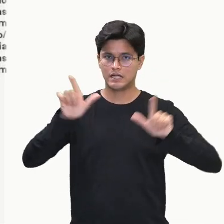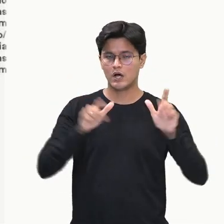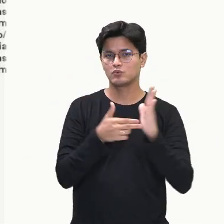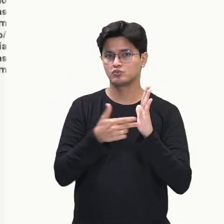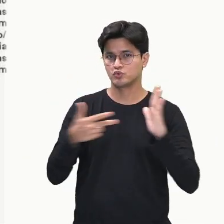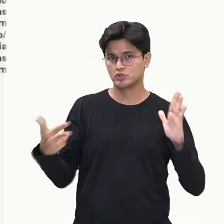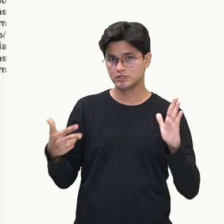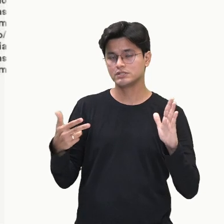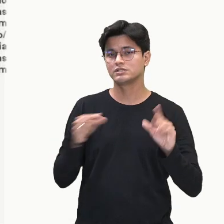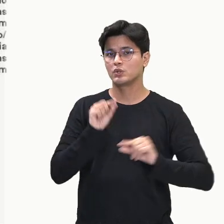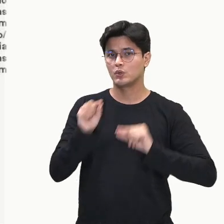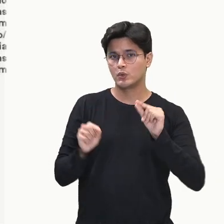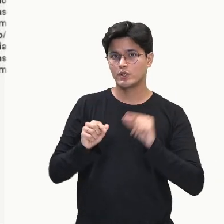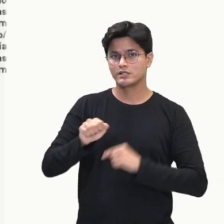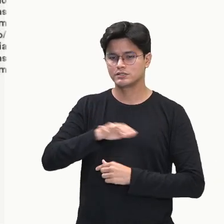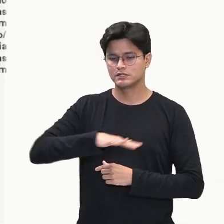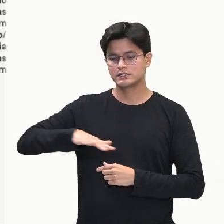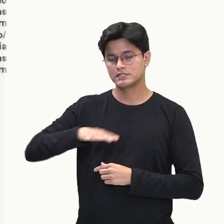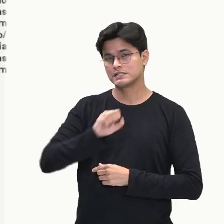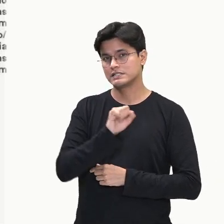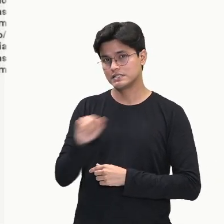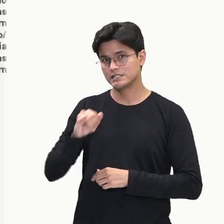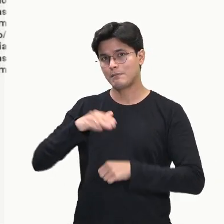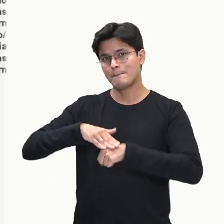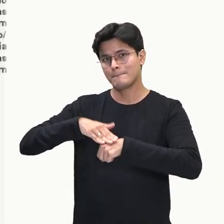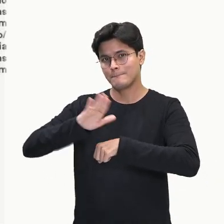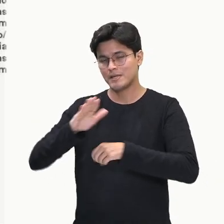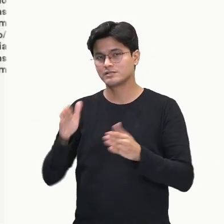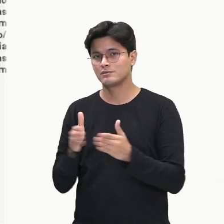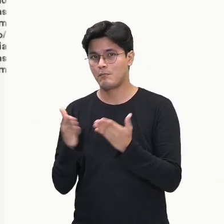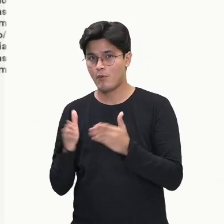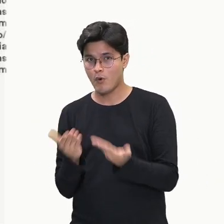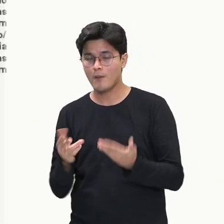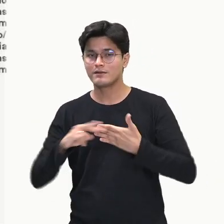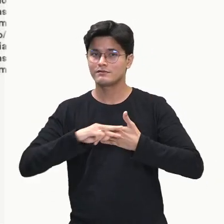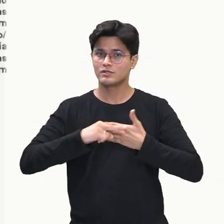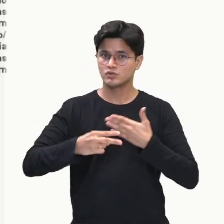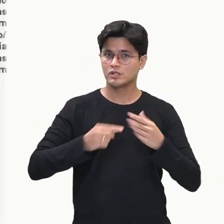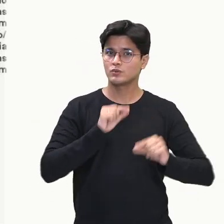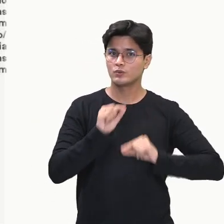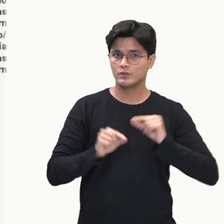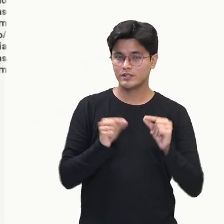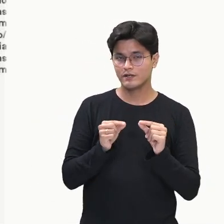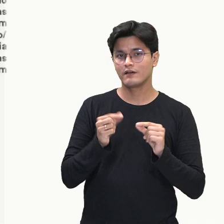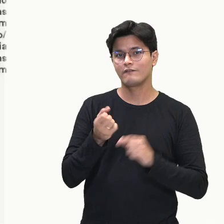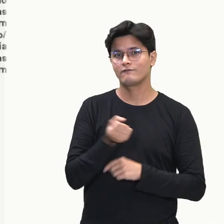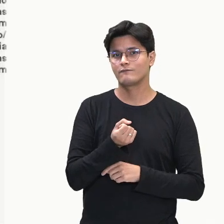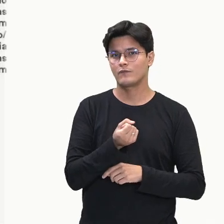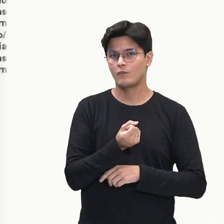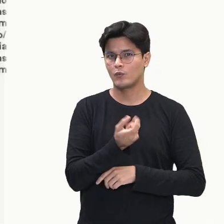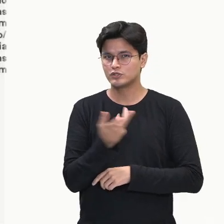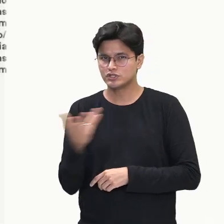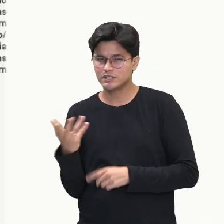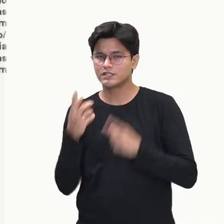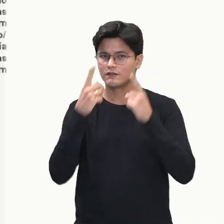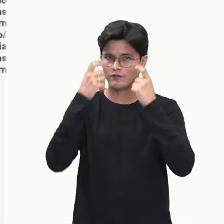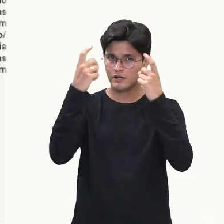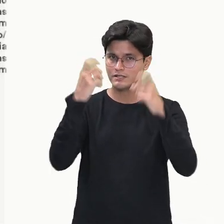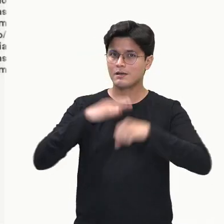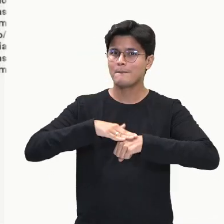região, mais violência urbana acontece naquele território. E isso tudo faz parte,